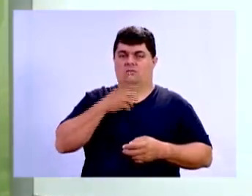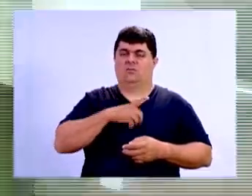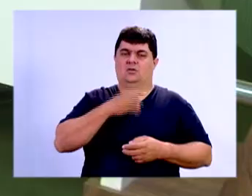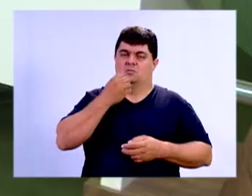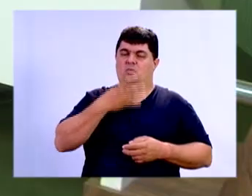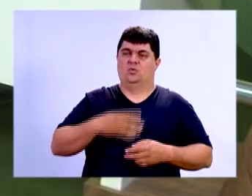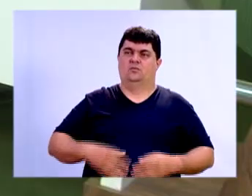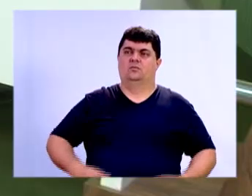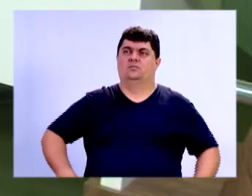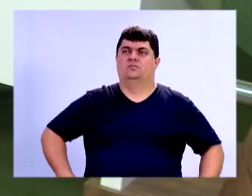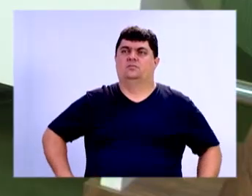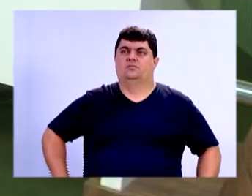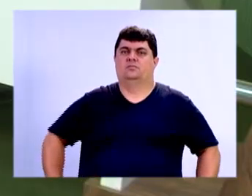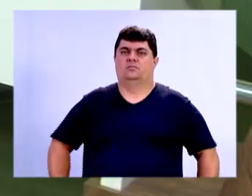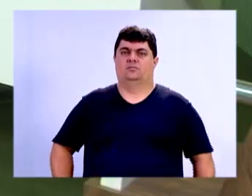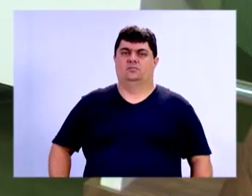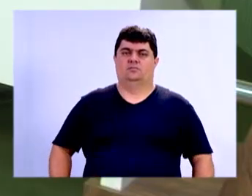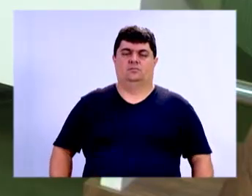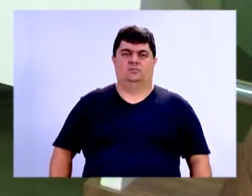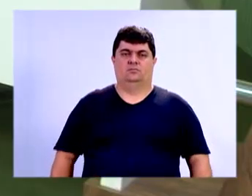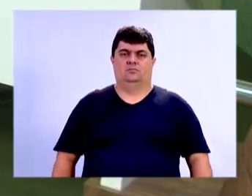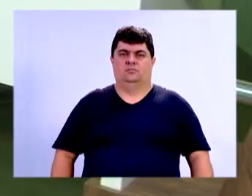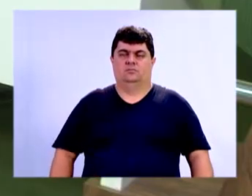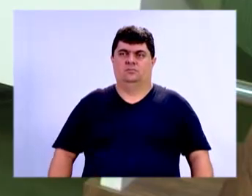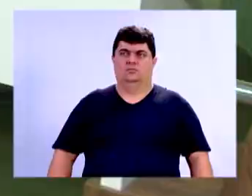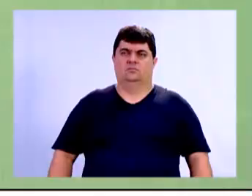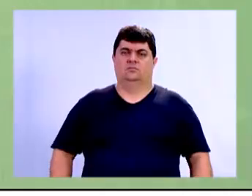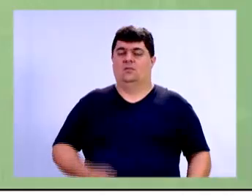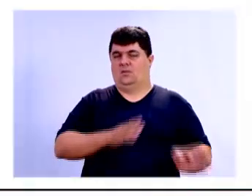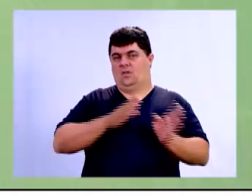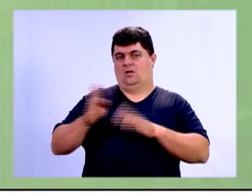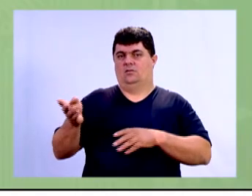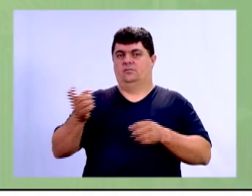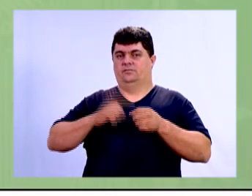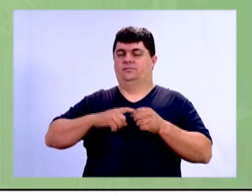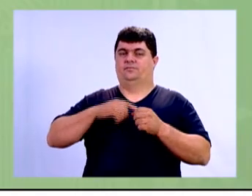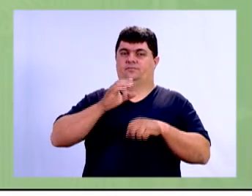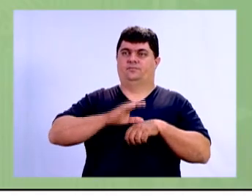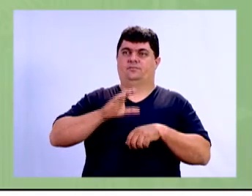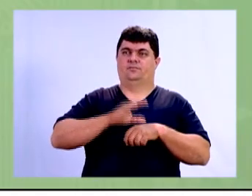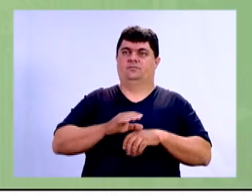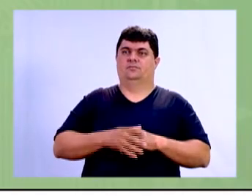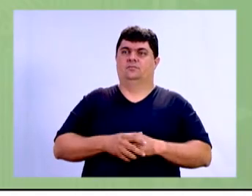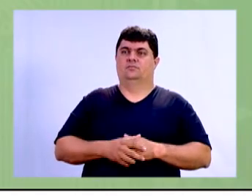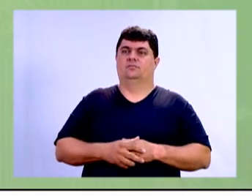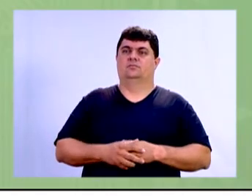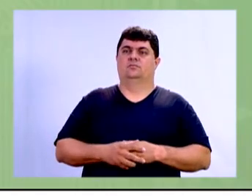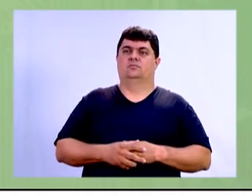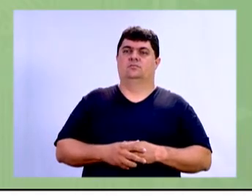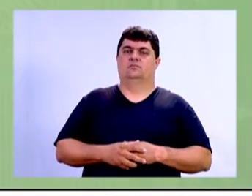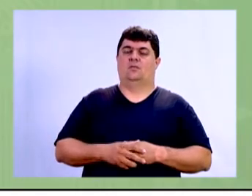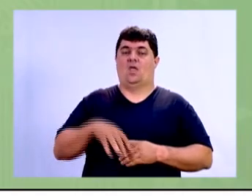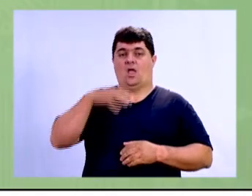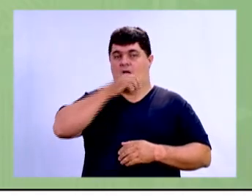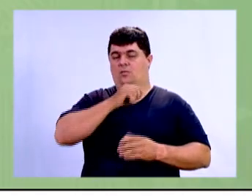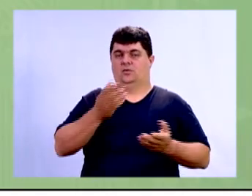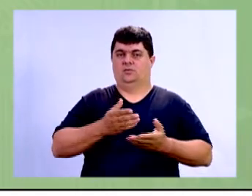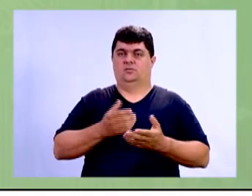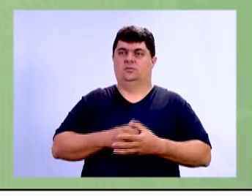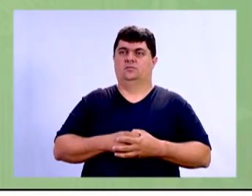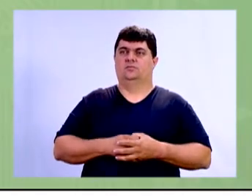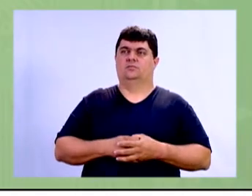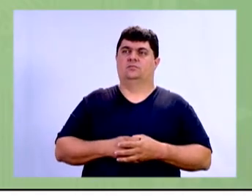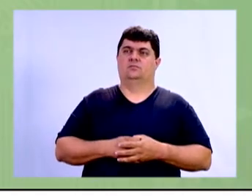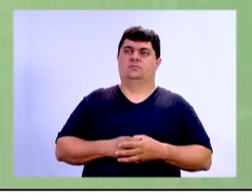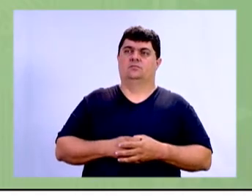né? Construa que eles virão, né? Não tem essa frase? Mas vamos lá, gente. Hoje a aula é um pouquinho mais rápida, né?